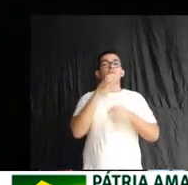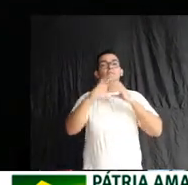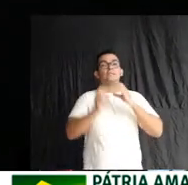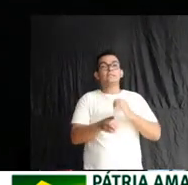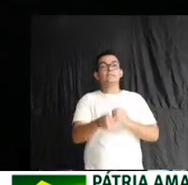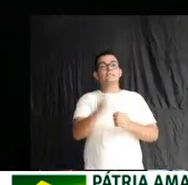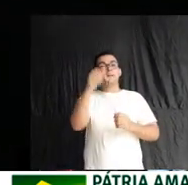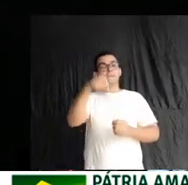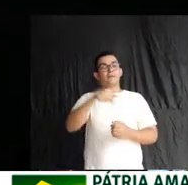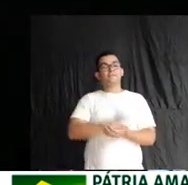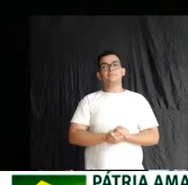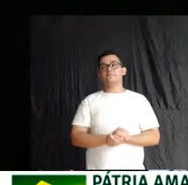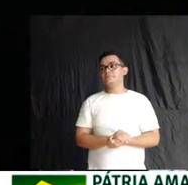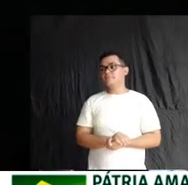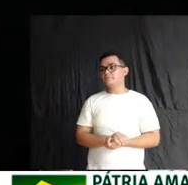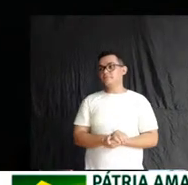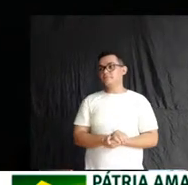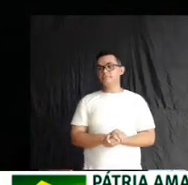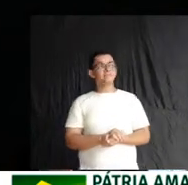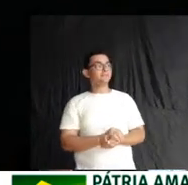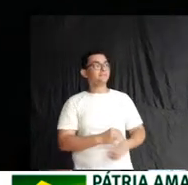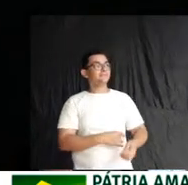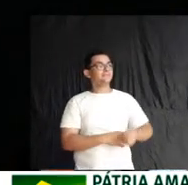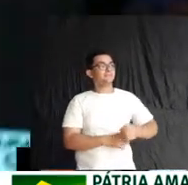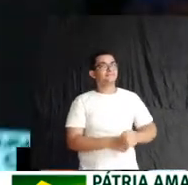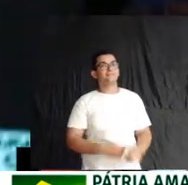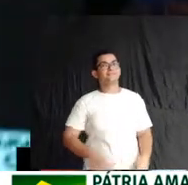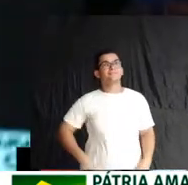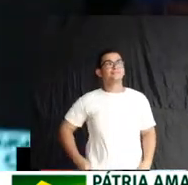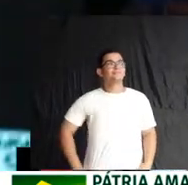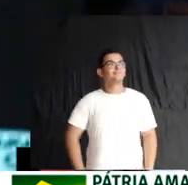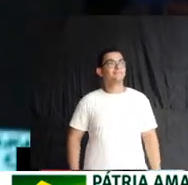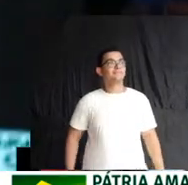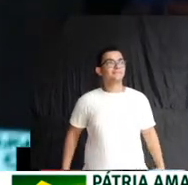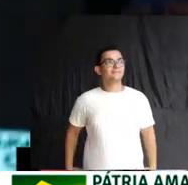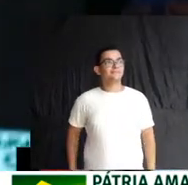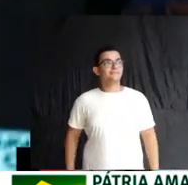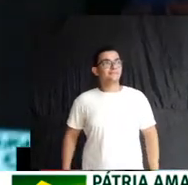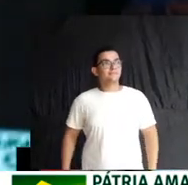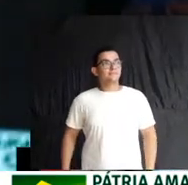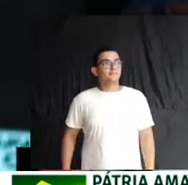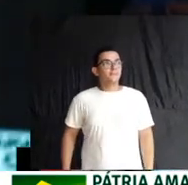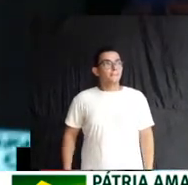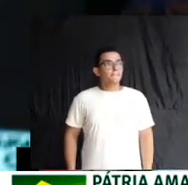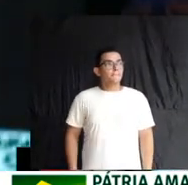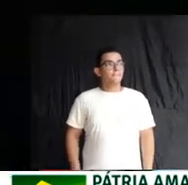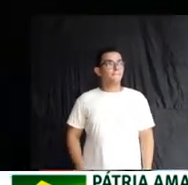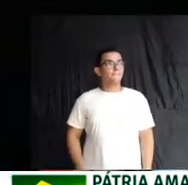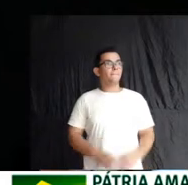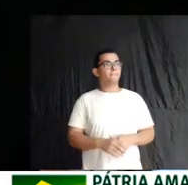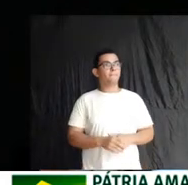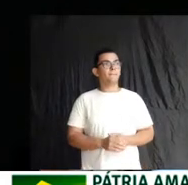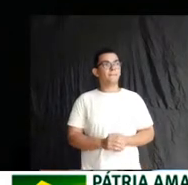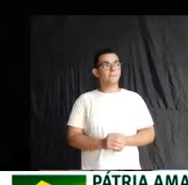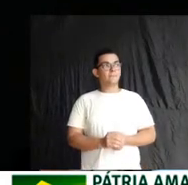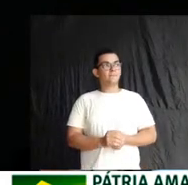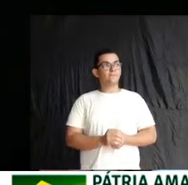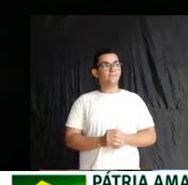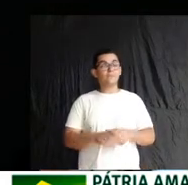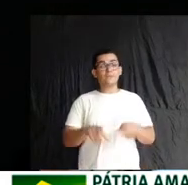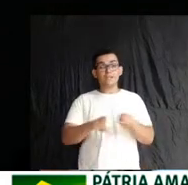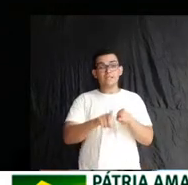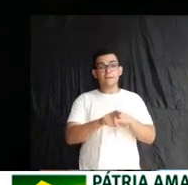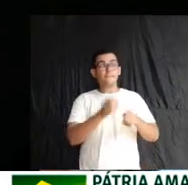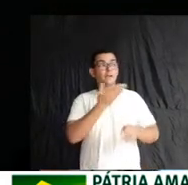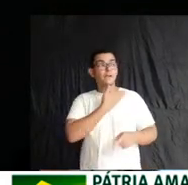faltar, tem aquela. Não fala! Aquela, não fala aquela. Agora. Aquela. O nosso amigo aqui, deixa eu falar com o